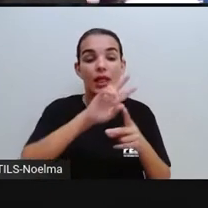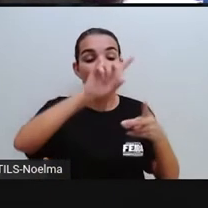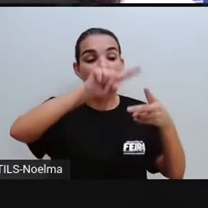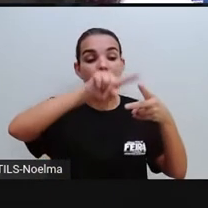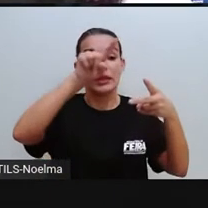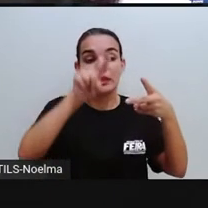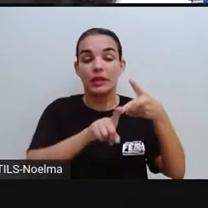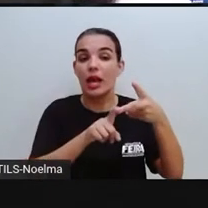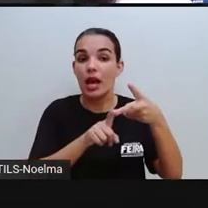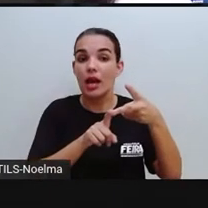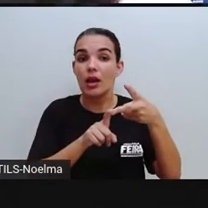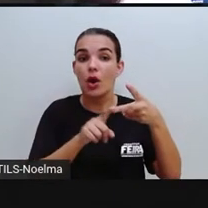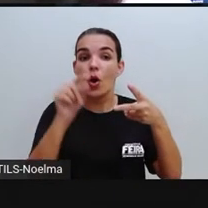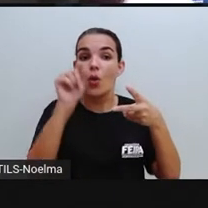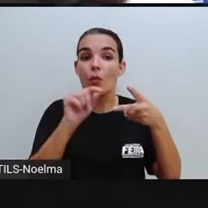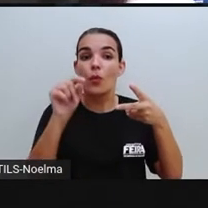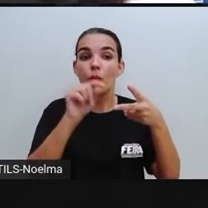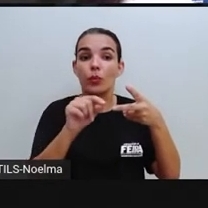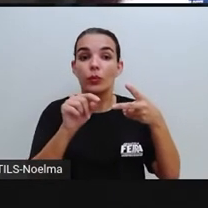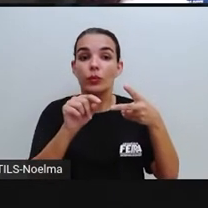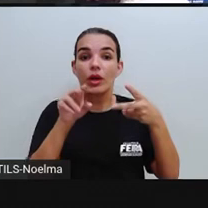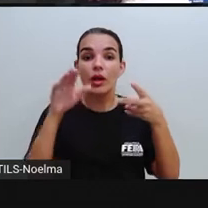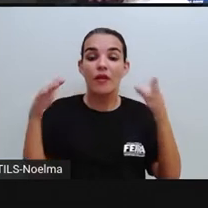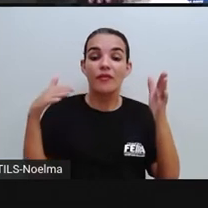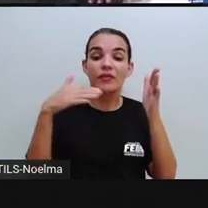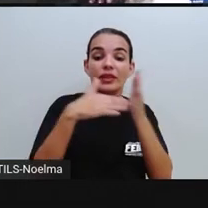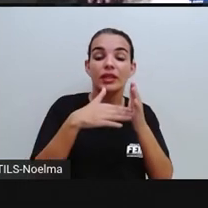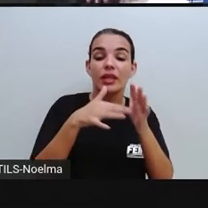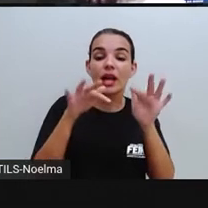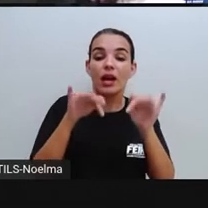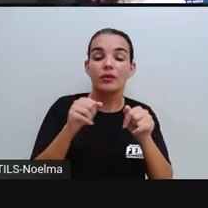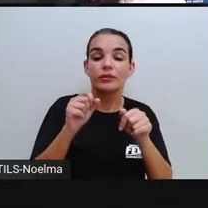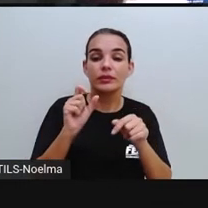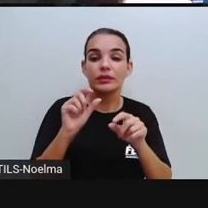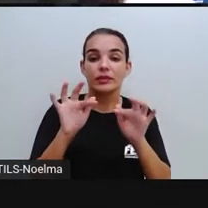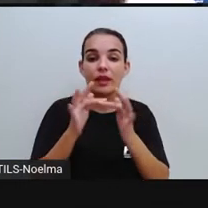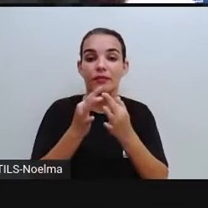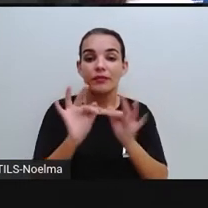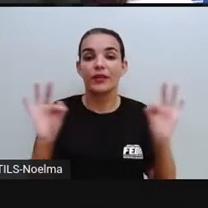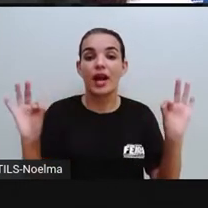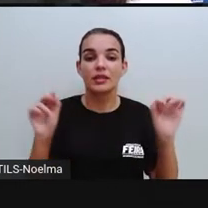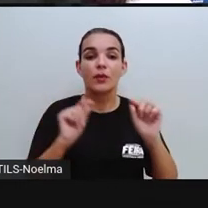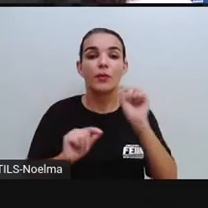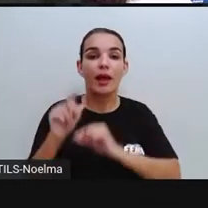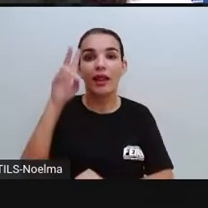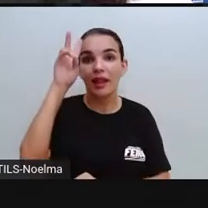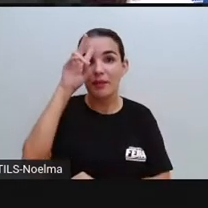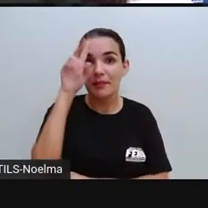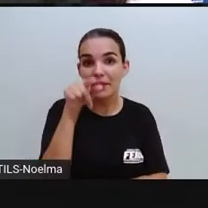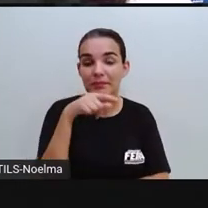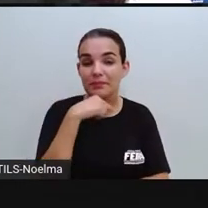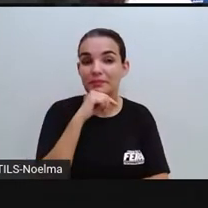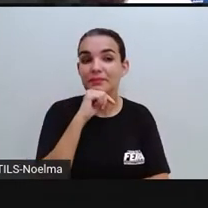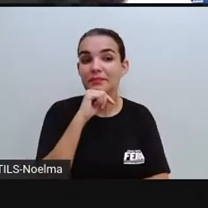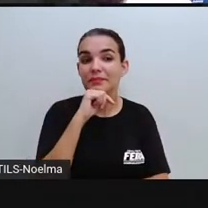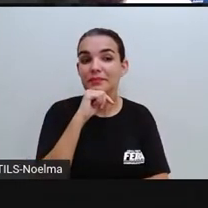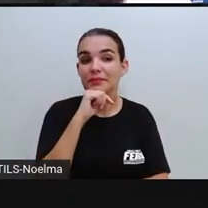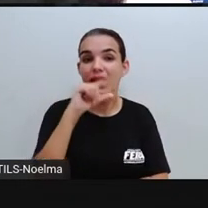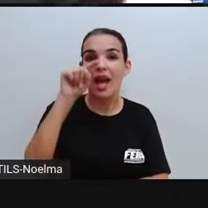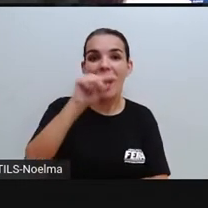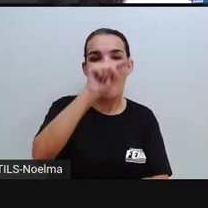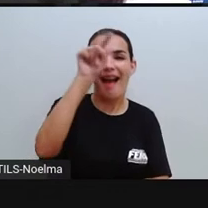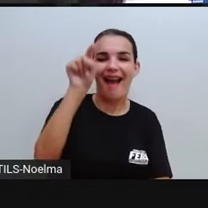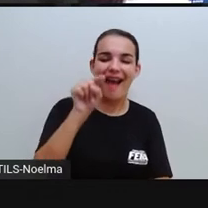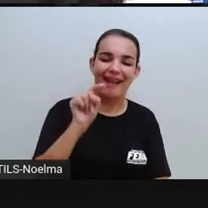uma pergunta, o que é que precisa aparecer lá no final da frase? Quem lembra? Olha lá, a